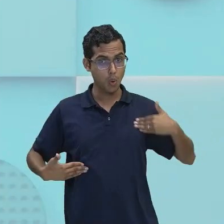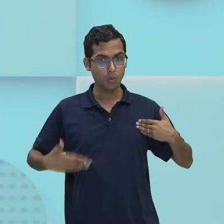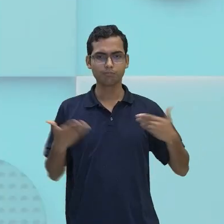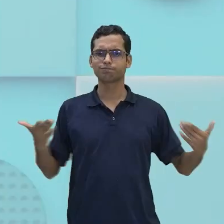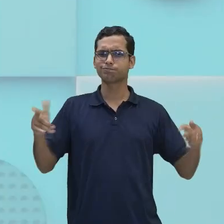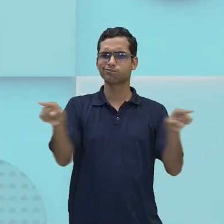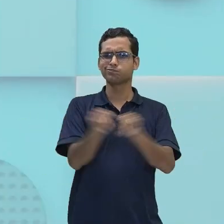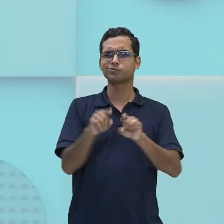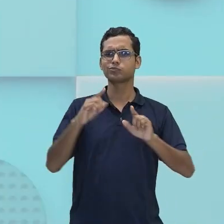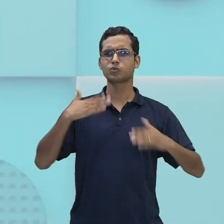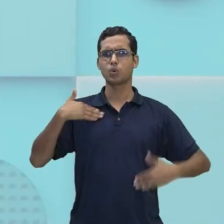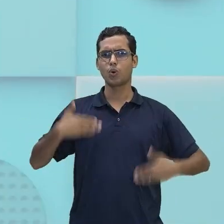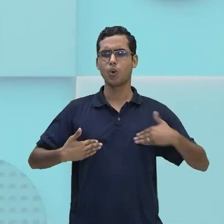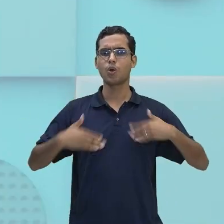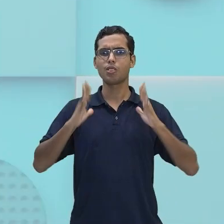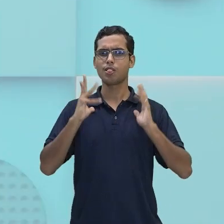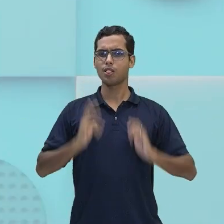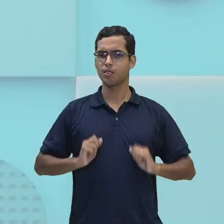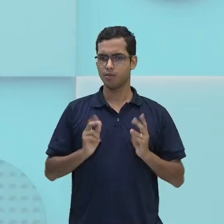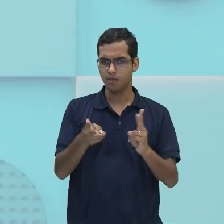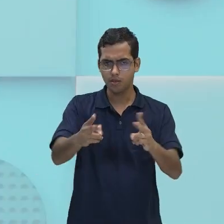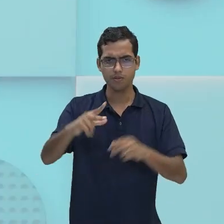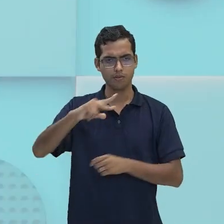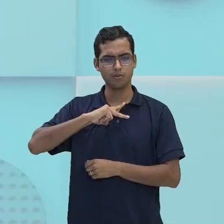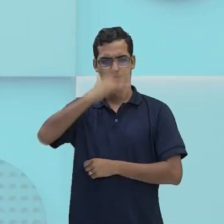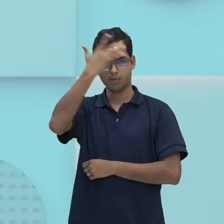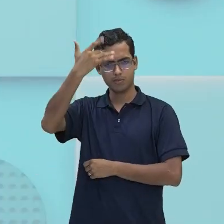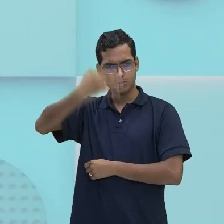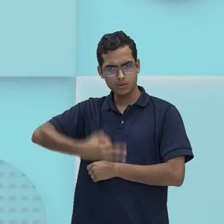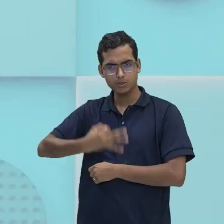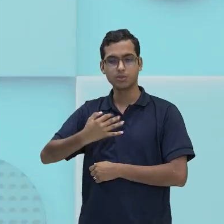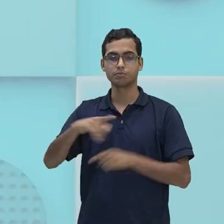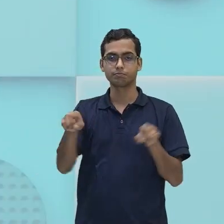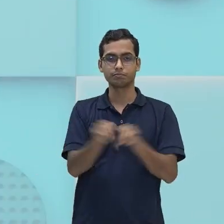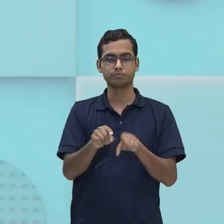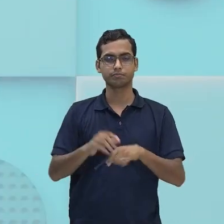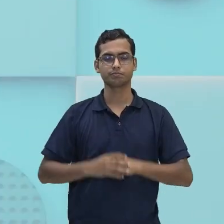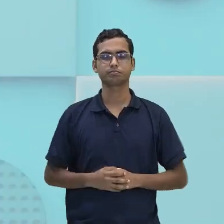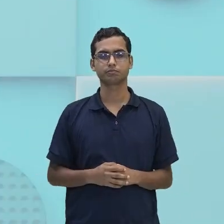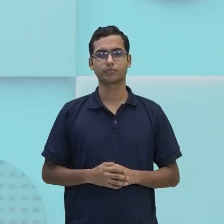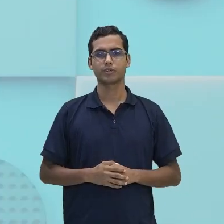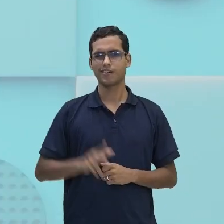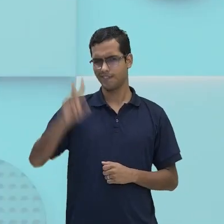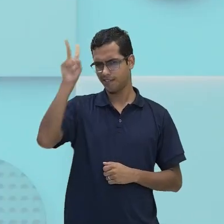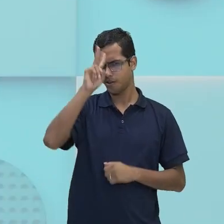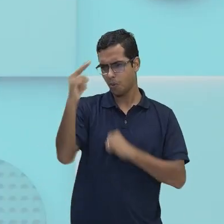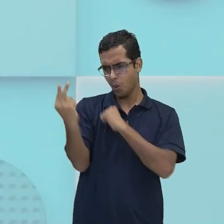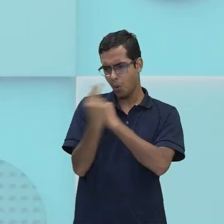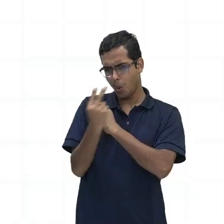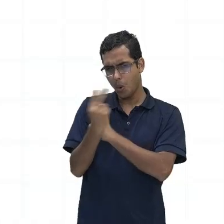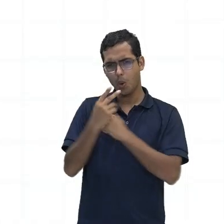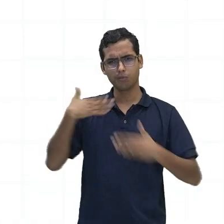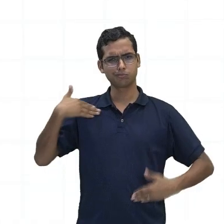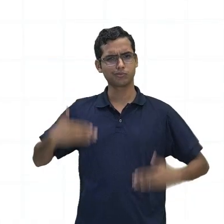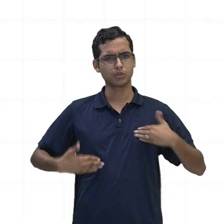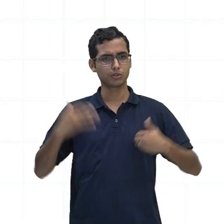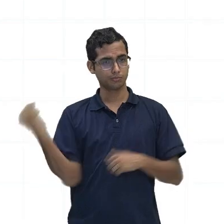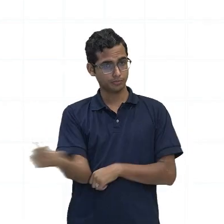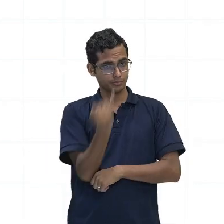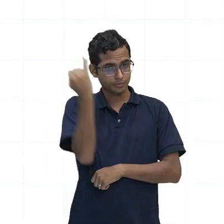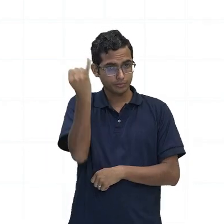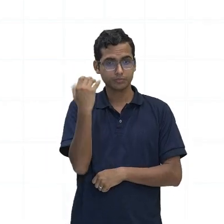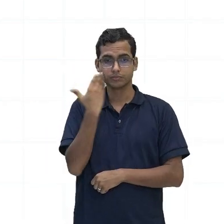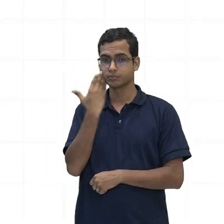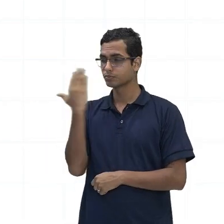a higiene corporal ou higiene pessoal. Vamos relembrar quais são esses cuidados que nós temos que ter com o nosso corpo? Olha